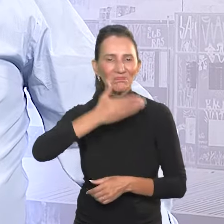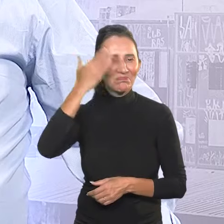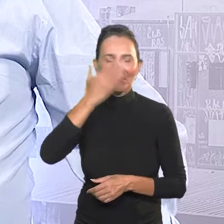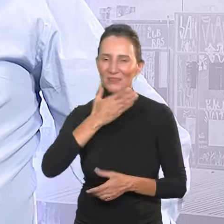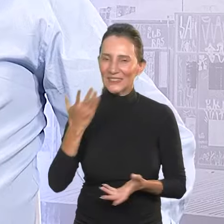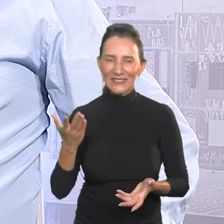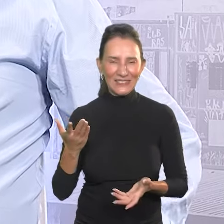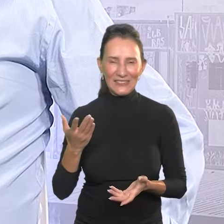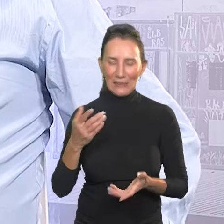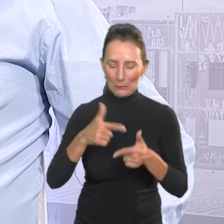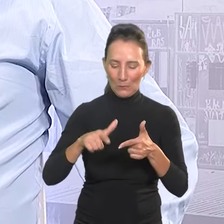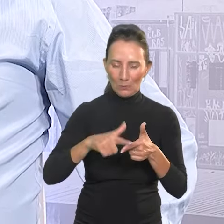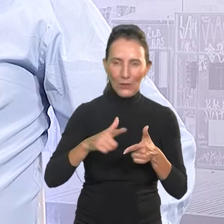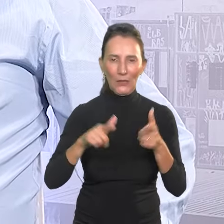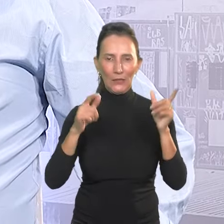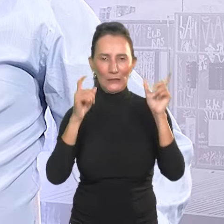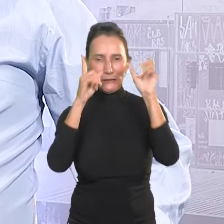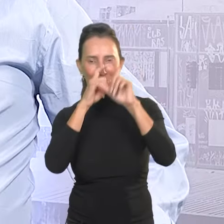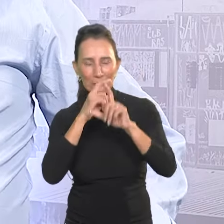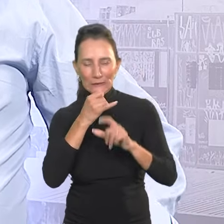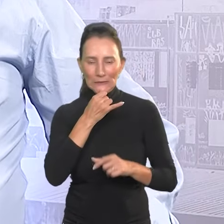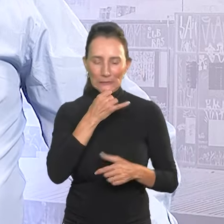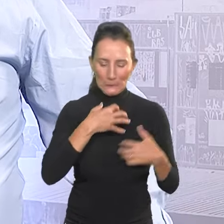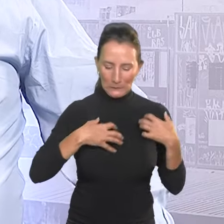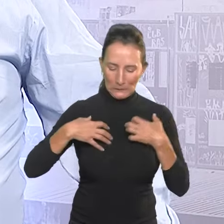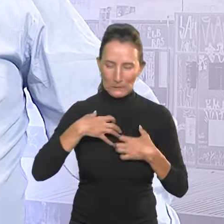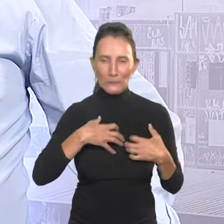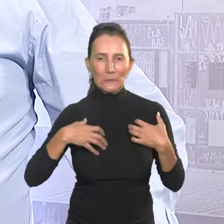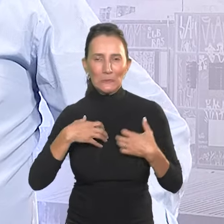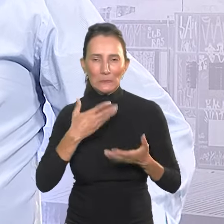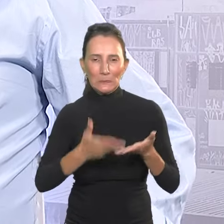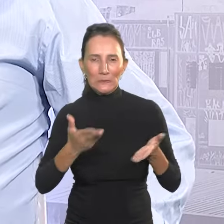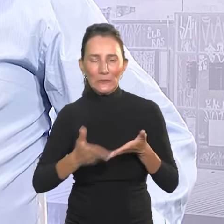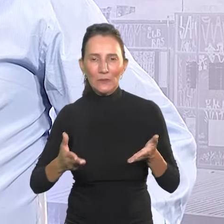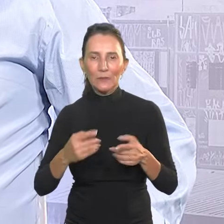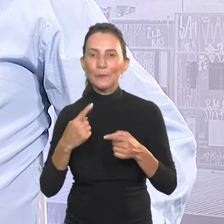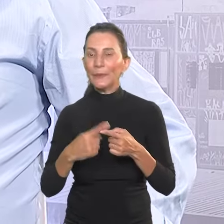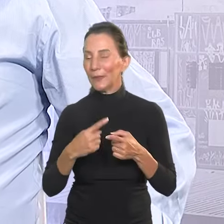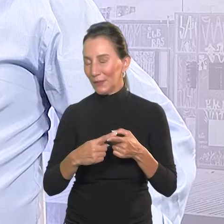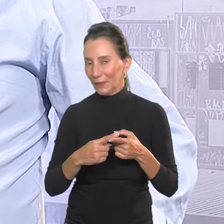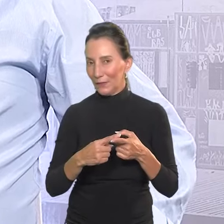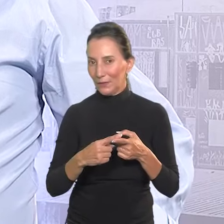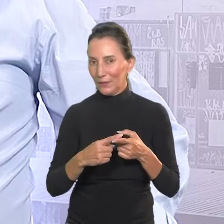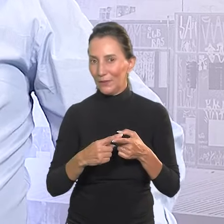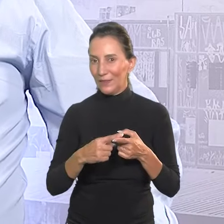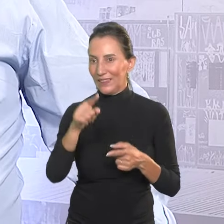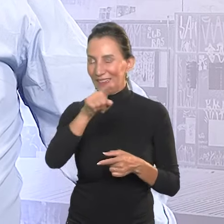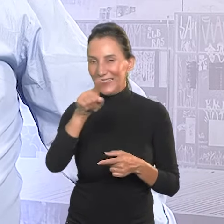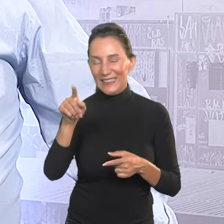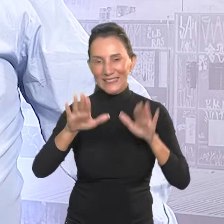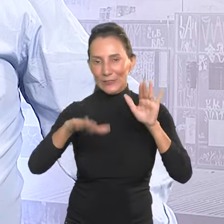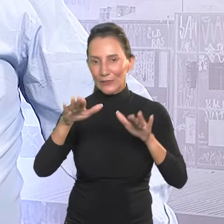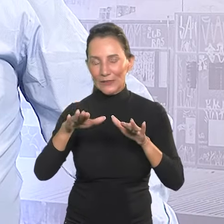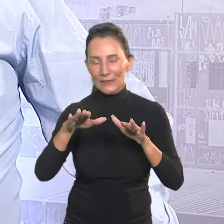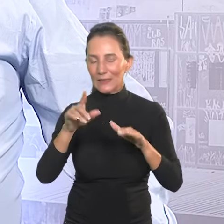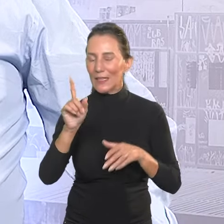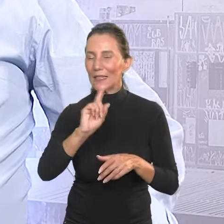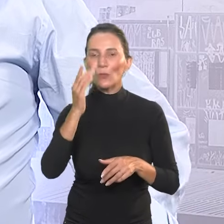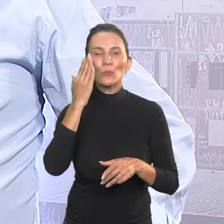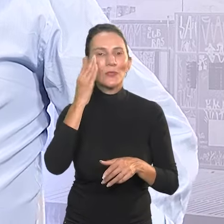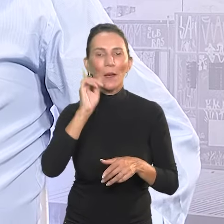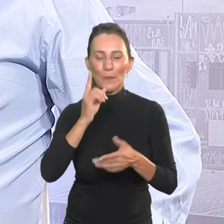estrutura cheia de problemas, cheia de tristezas, cheia de fracassos. Por quê? Porque não souberam cuidar o